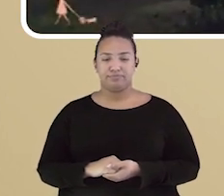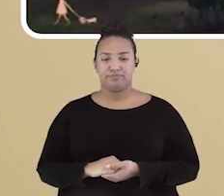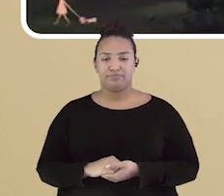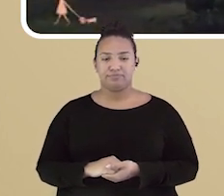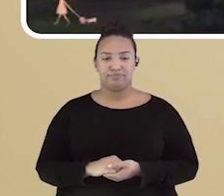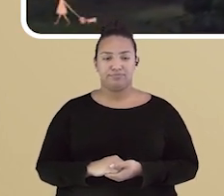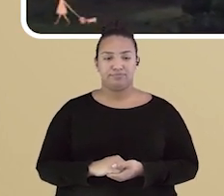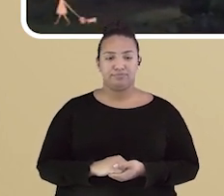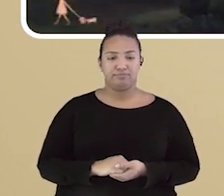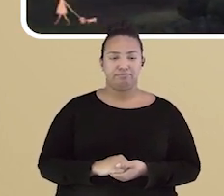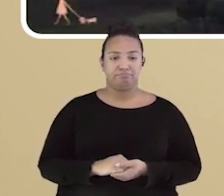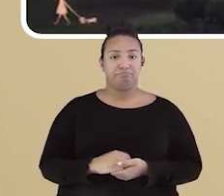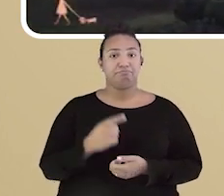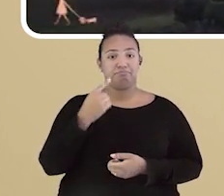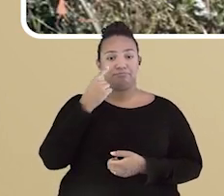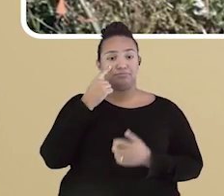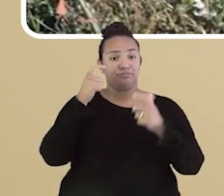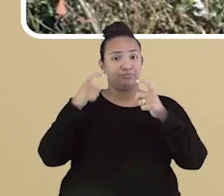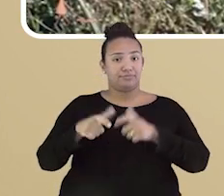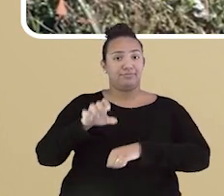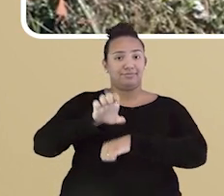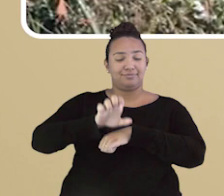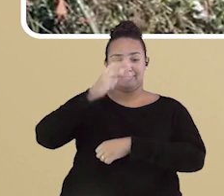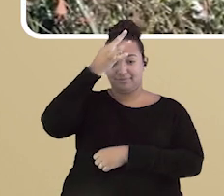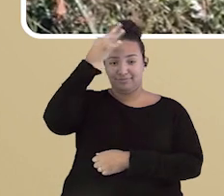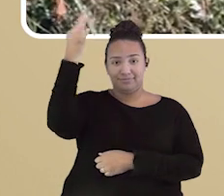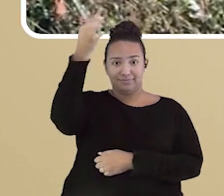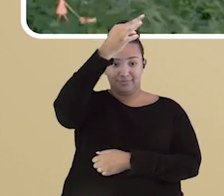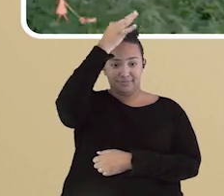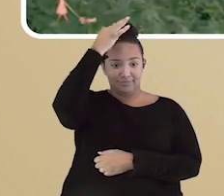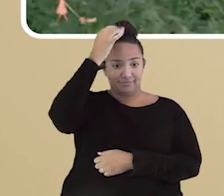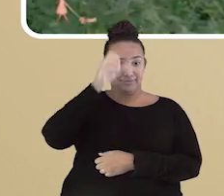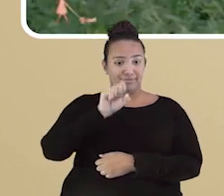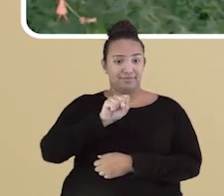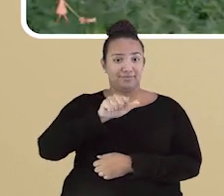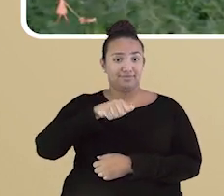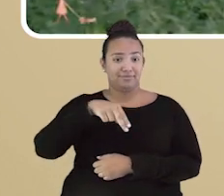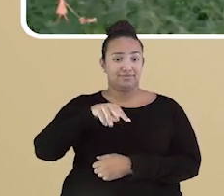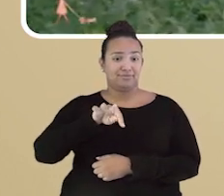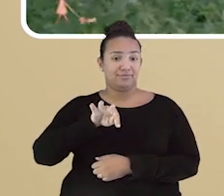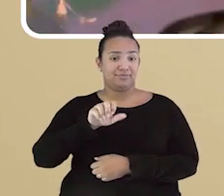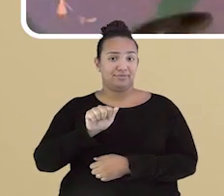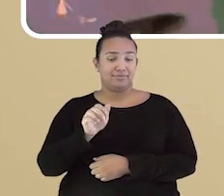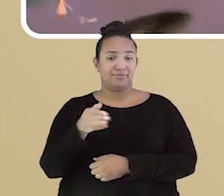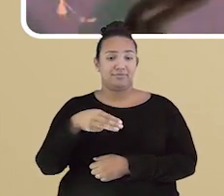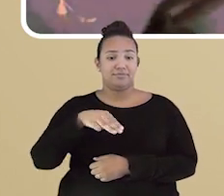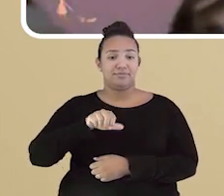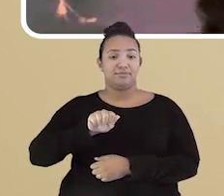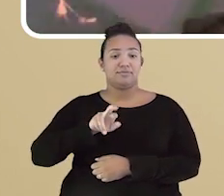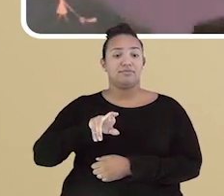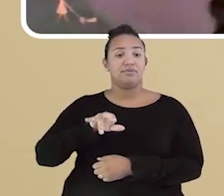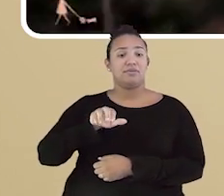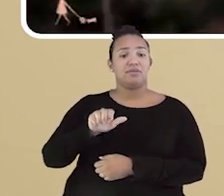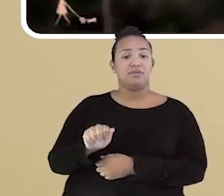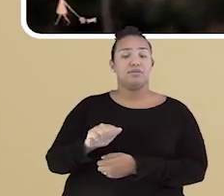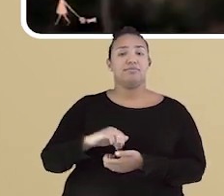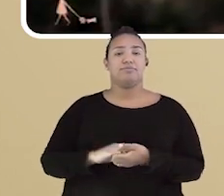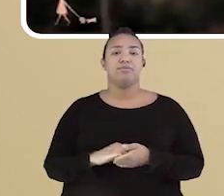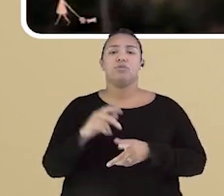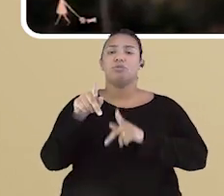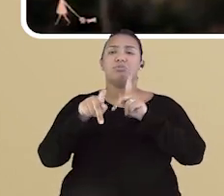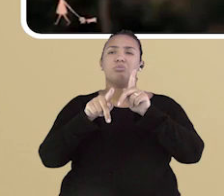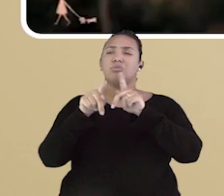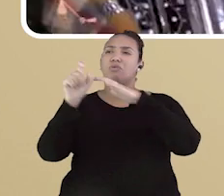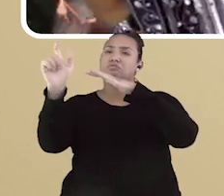Alto Santa Maria, Espírito Santo. Os pomeranos vieram para cá porque a Pomerânia e